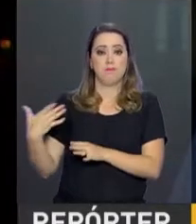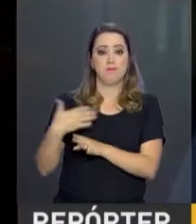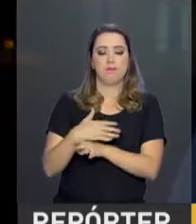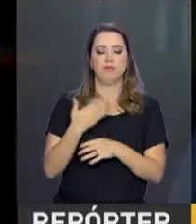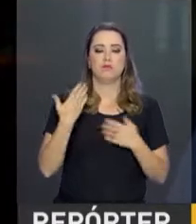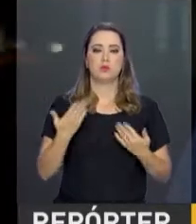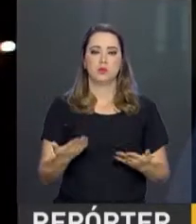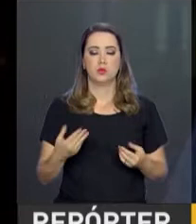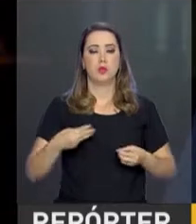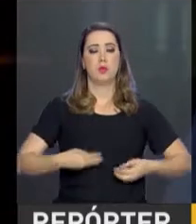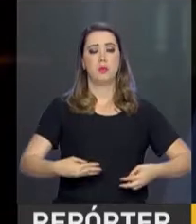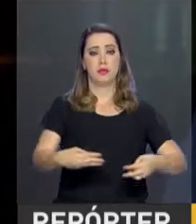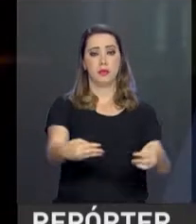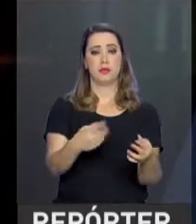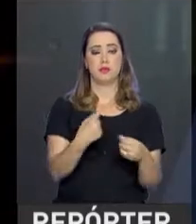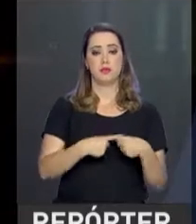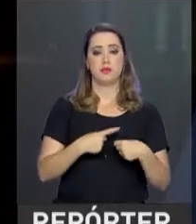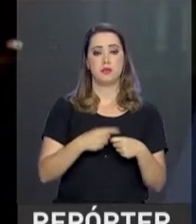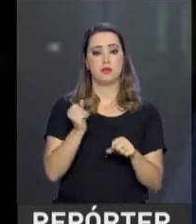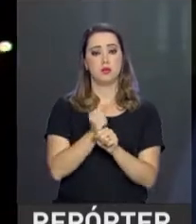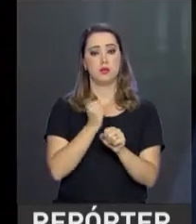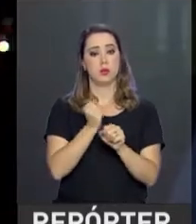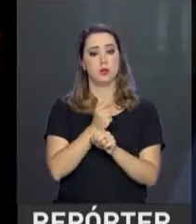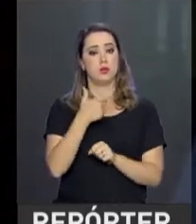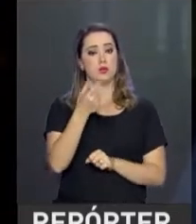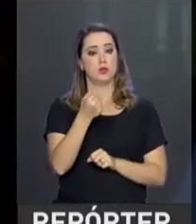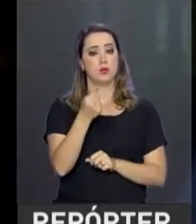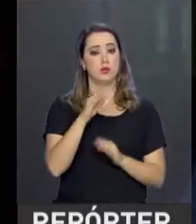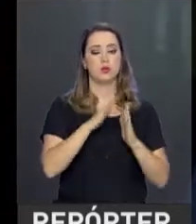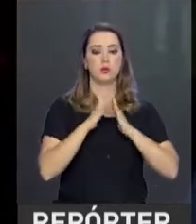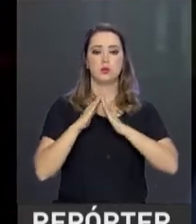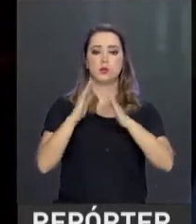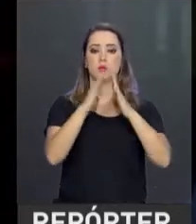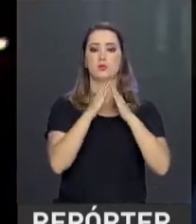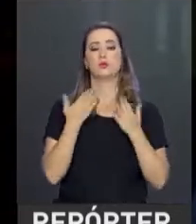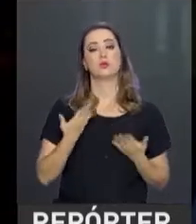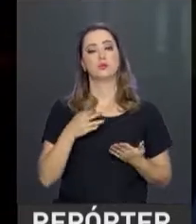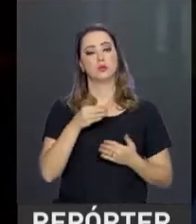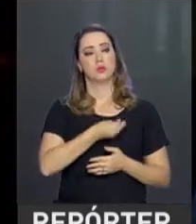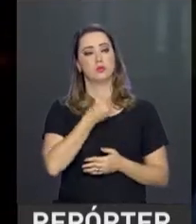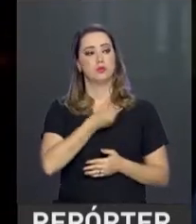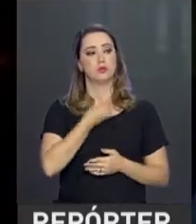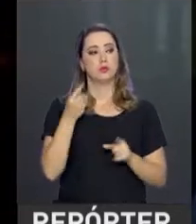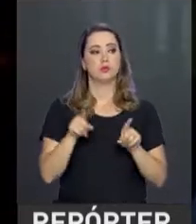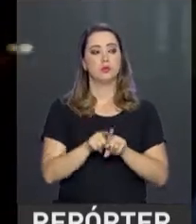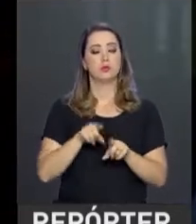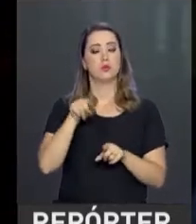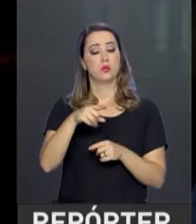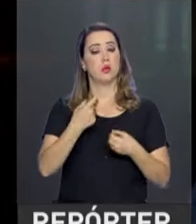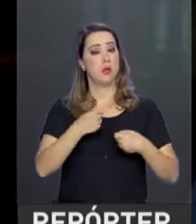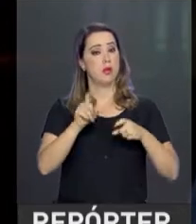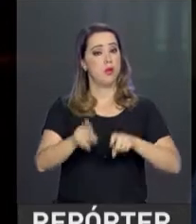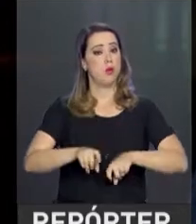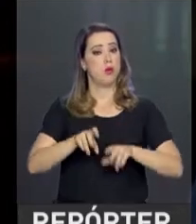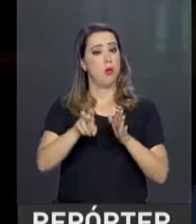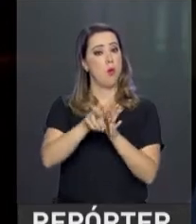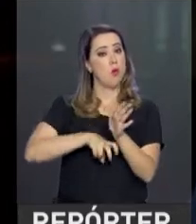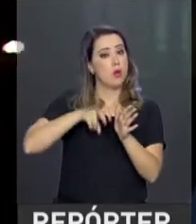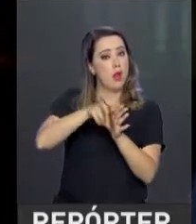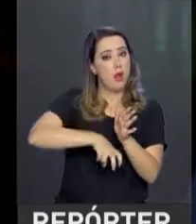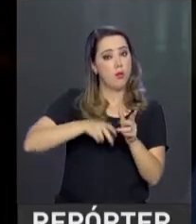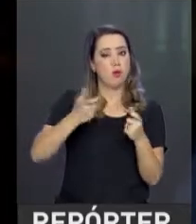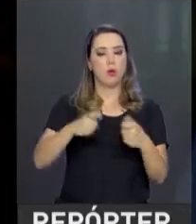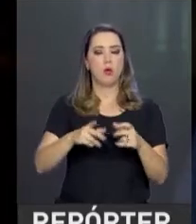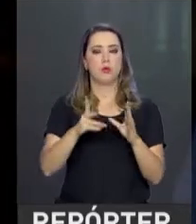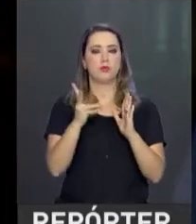projeto para a construção de 200 unidades habitacionais do programa minha casa minha vida rural em áreas indígenas